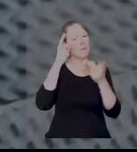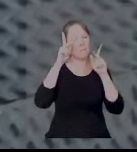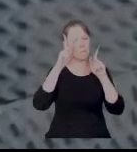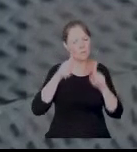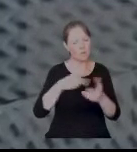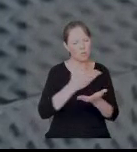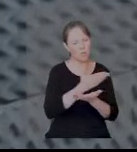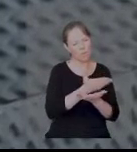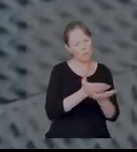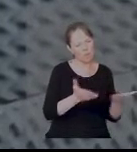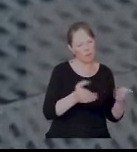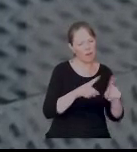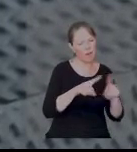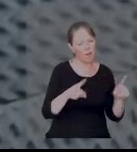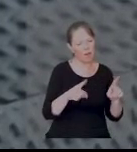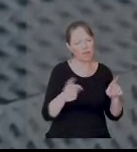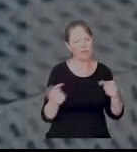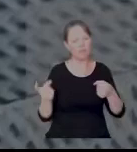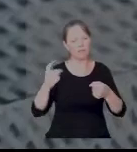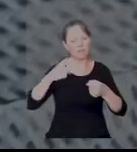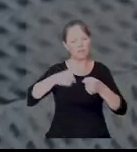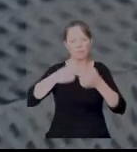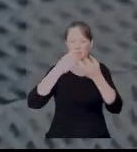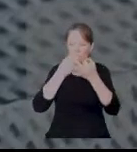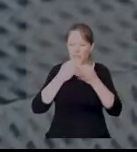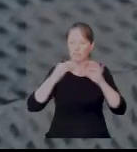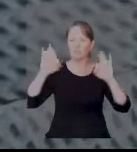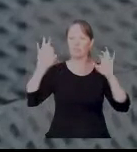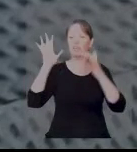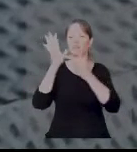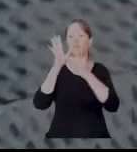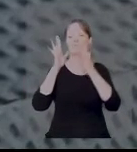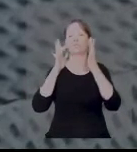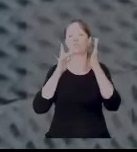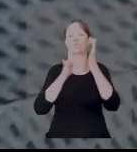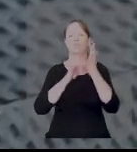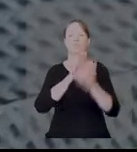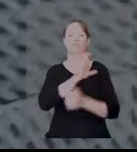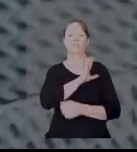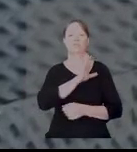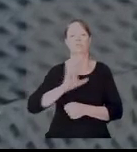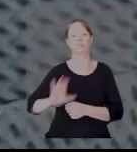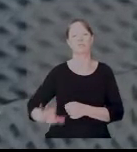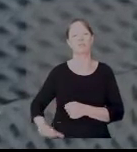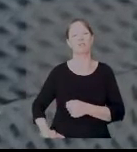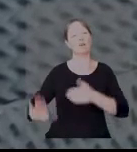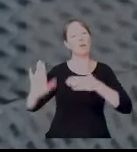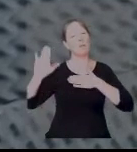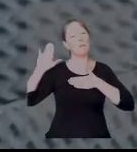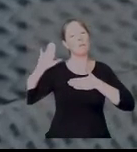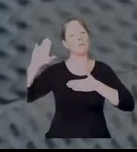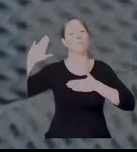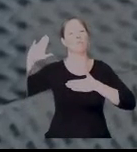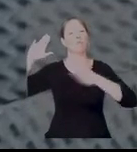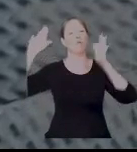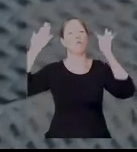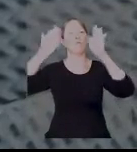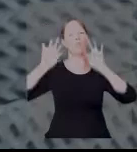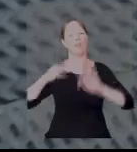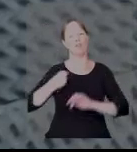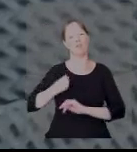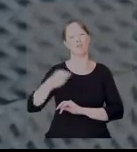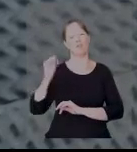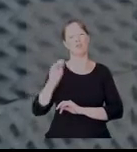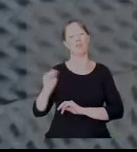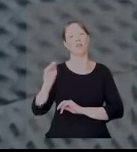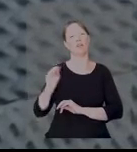condenadas, mas agora somos pessoas redimidas e salvas pelo Senhor Jesus Cristo, que nos prometeu a felicidade na